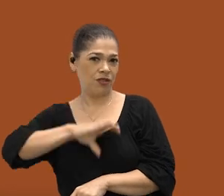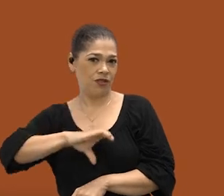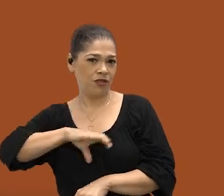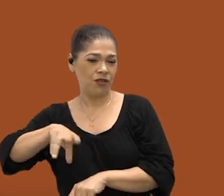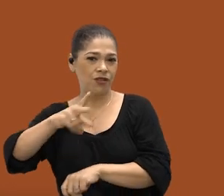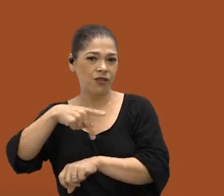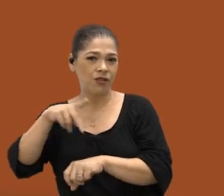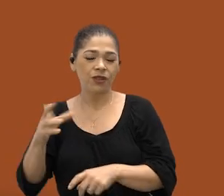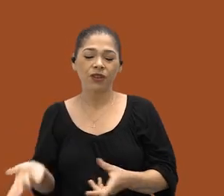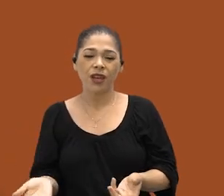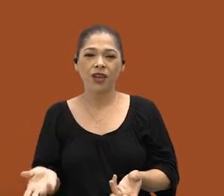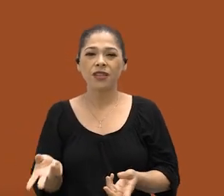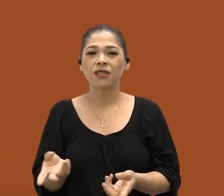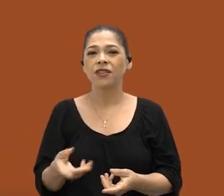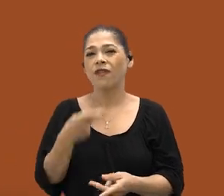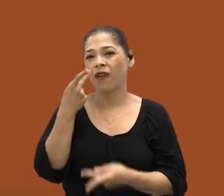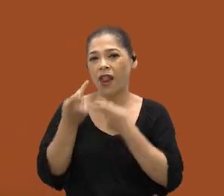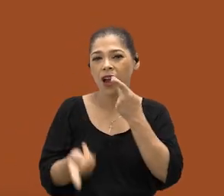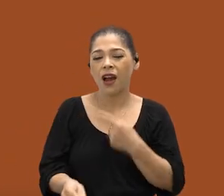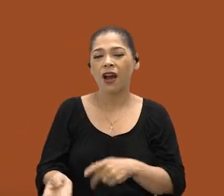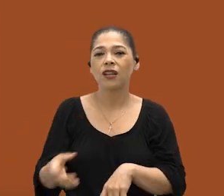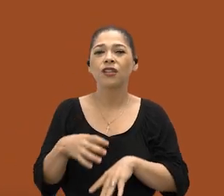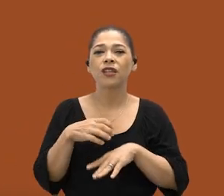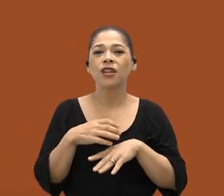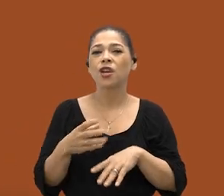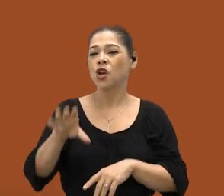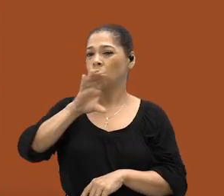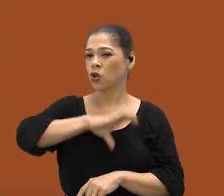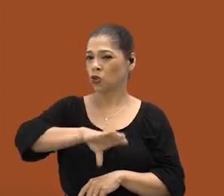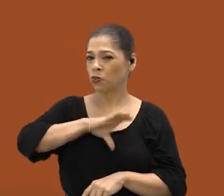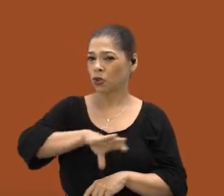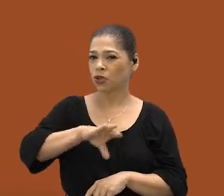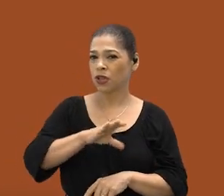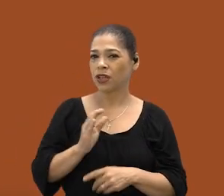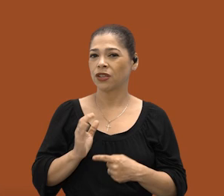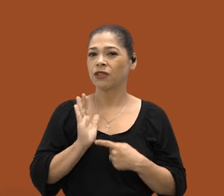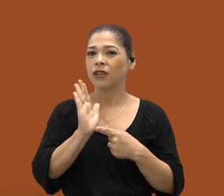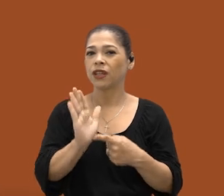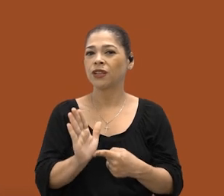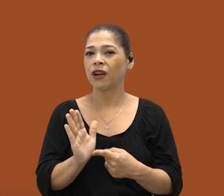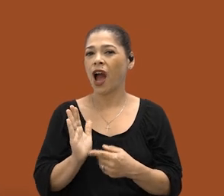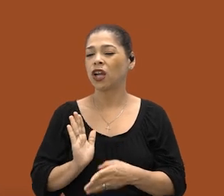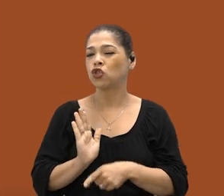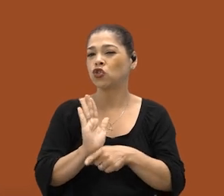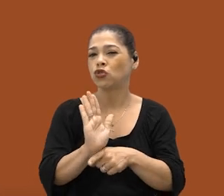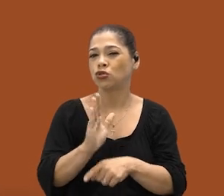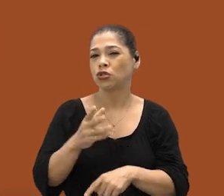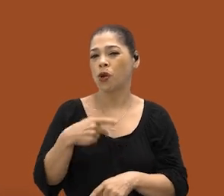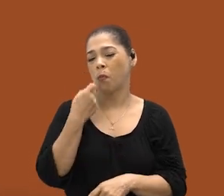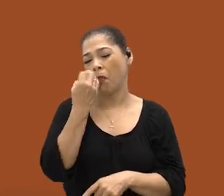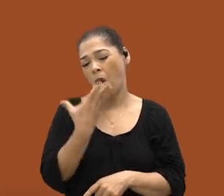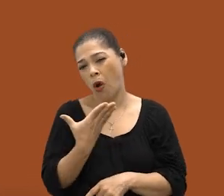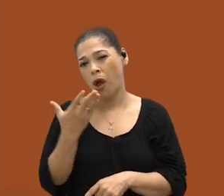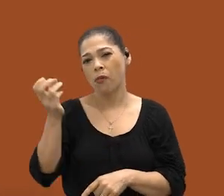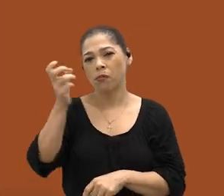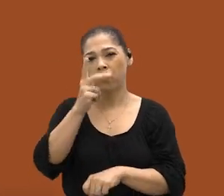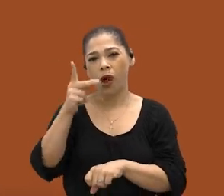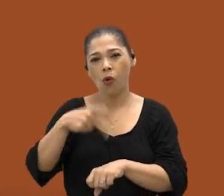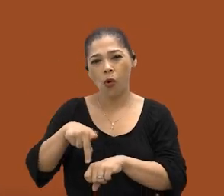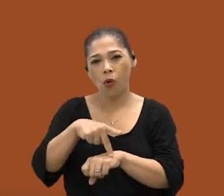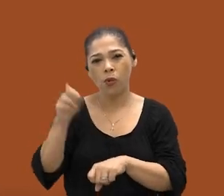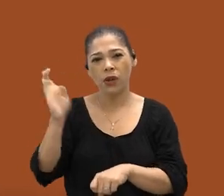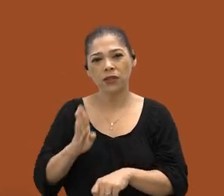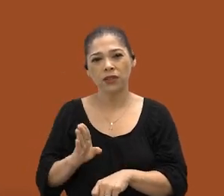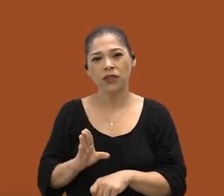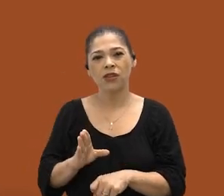sendo sempre marcado que os portugueses trouxeram essas contribuições positivas para o país e sobretudo uma história